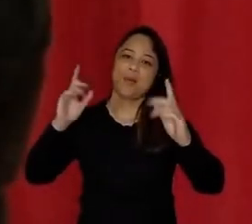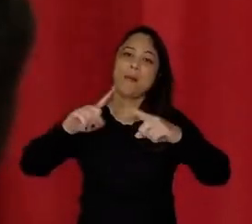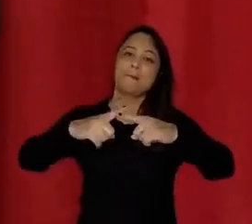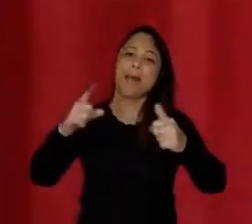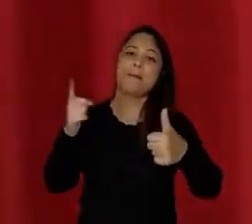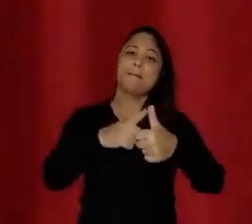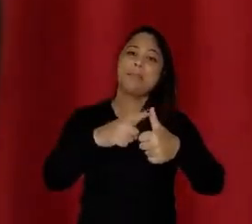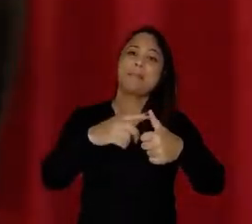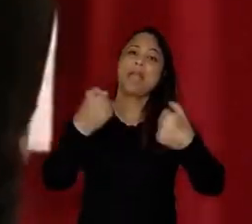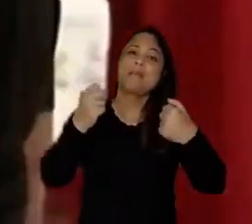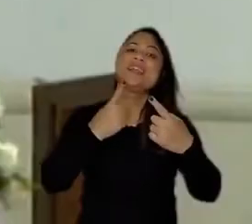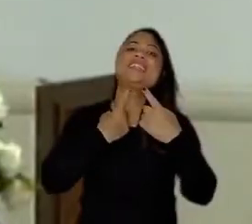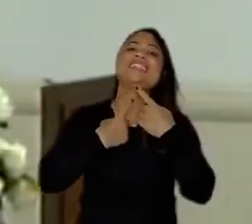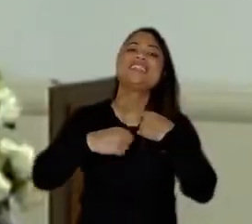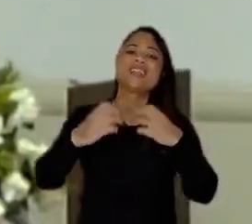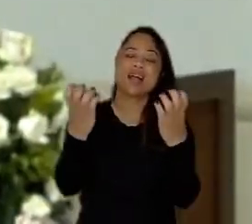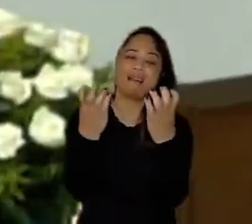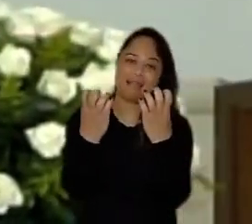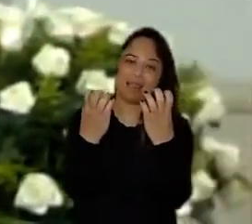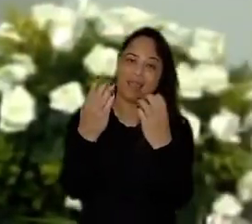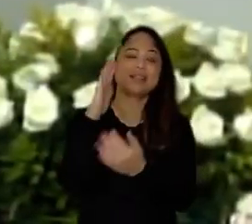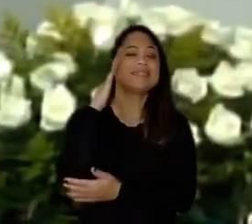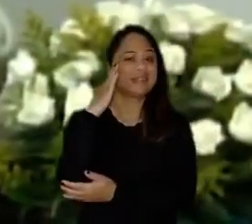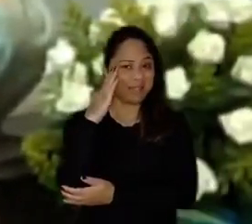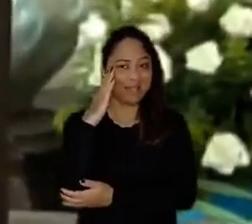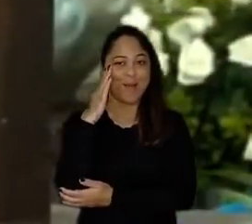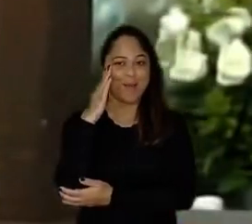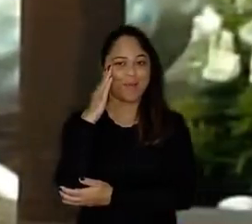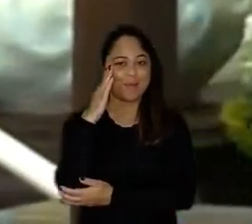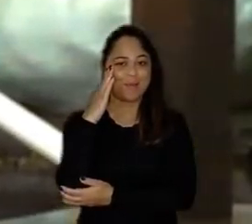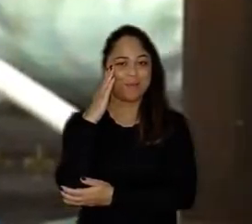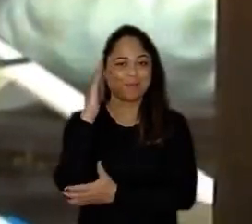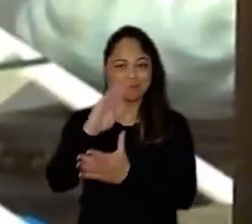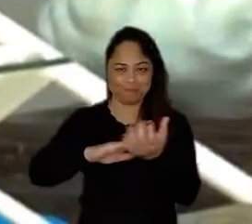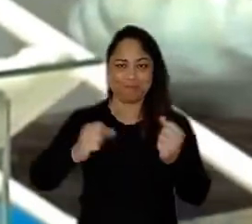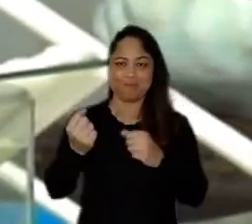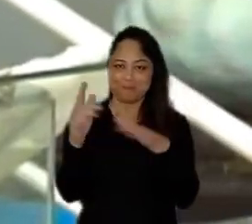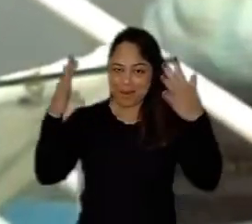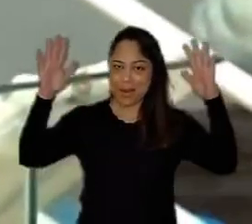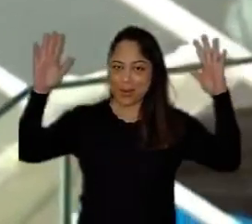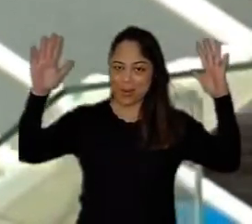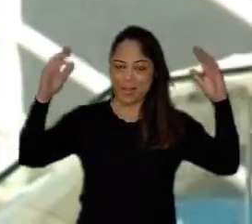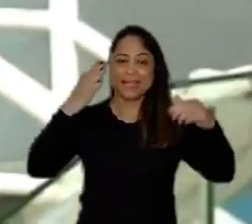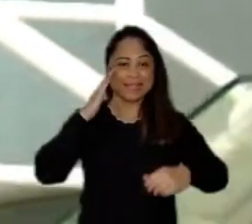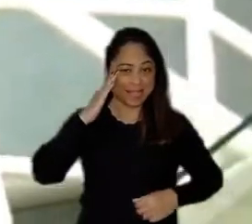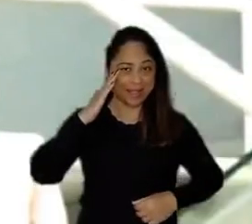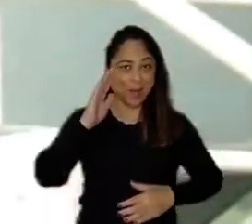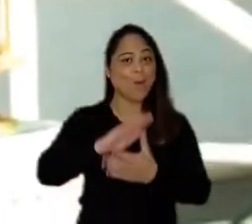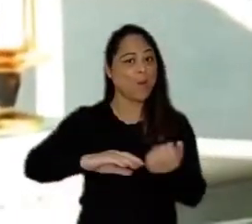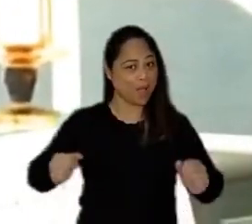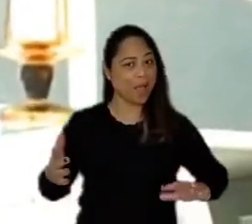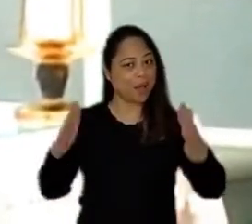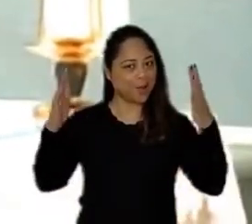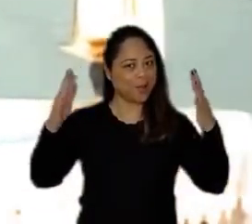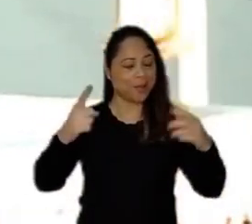esperança é a expectativa. Quem está entendendo, diga aleluia. Fala para quem está do seu lado, se você